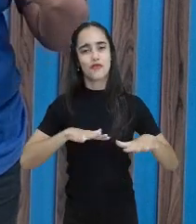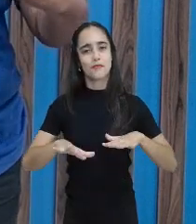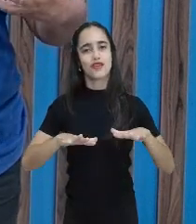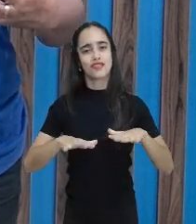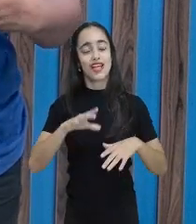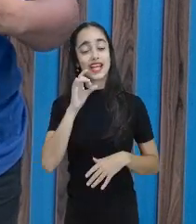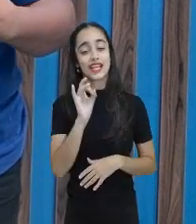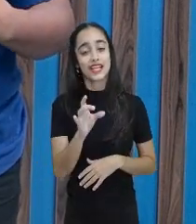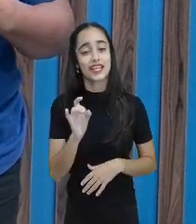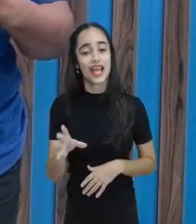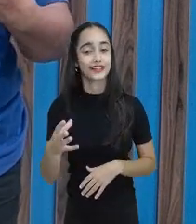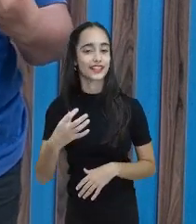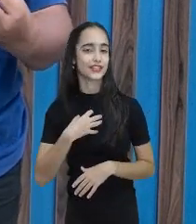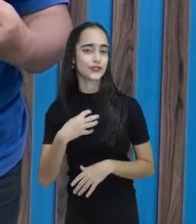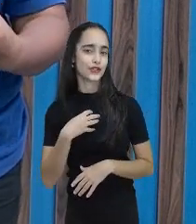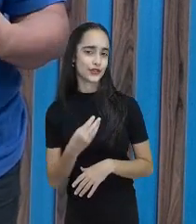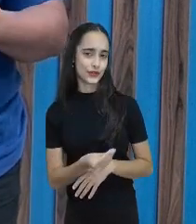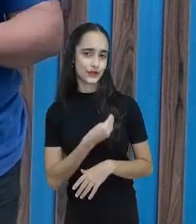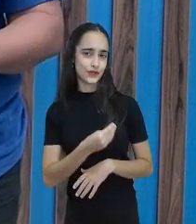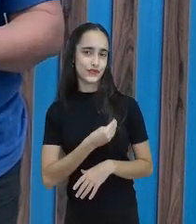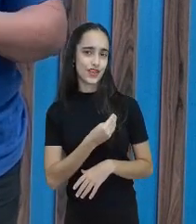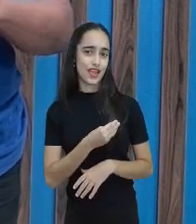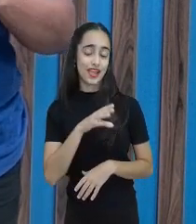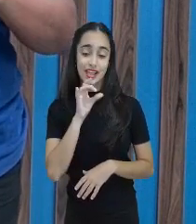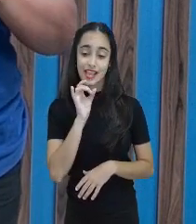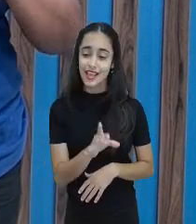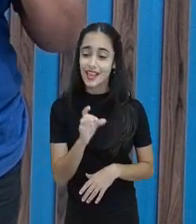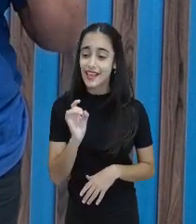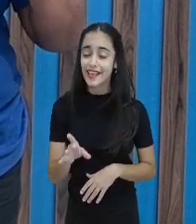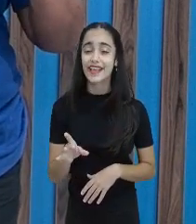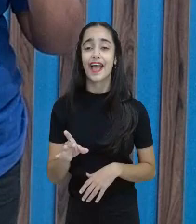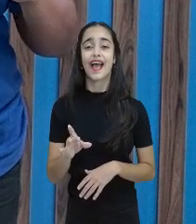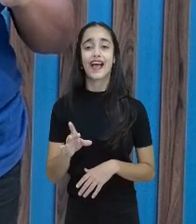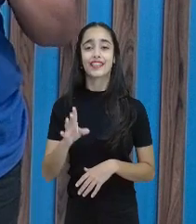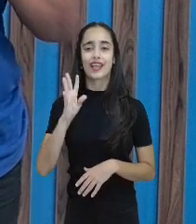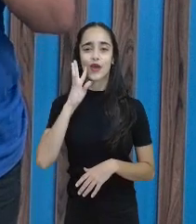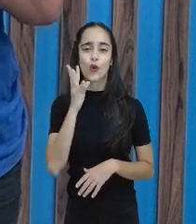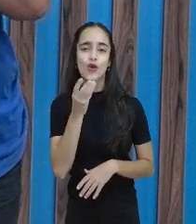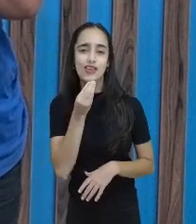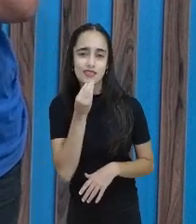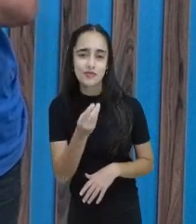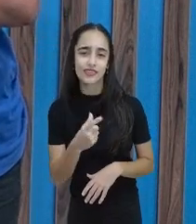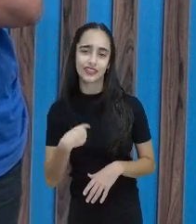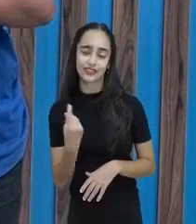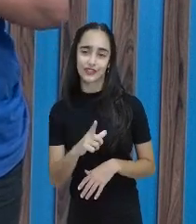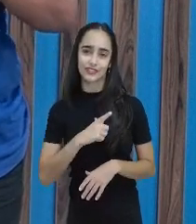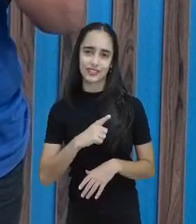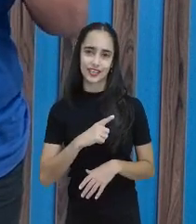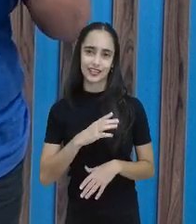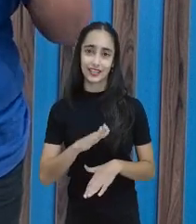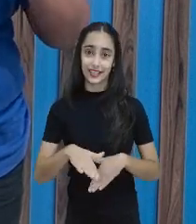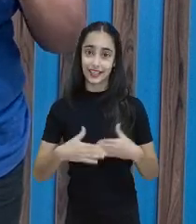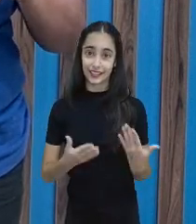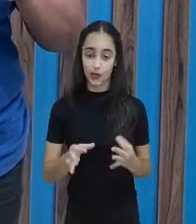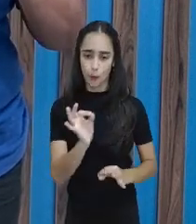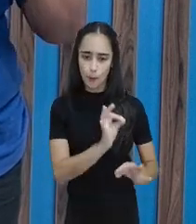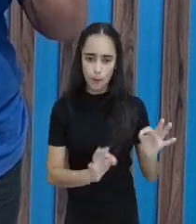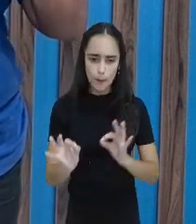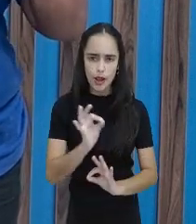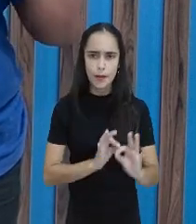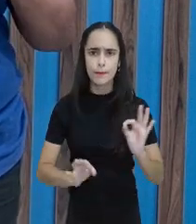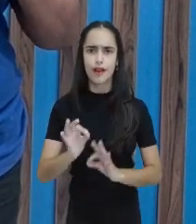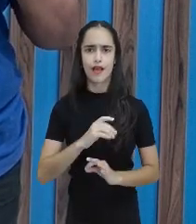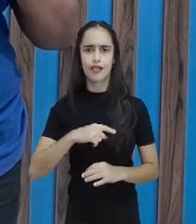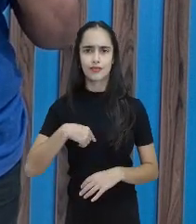a cada conhecimento que a gente adquire no dia a dia. Então, ele está sendo feito. Ele está sendo produzido